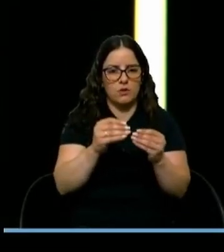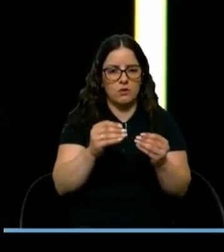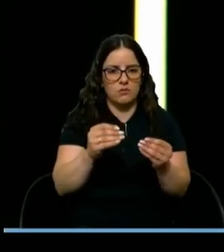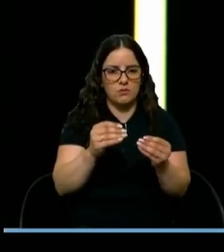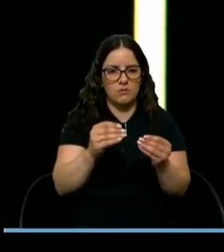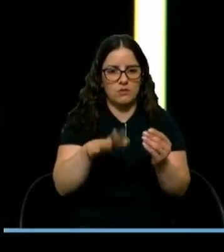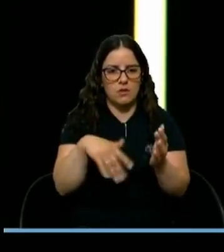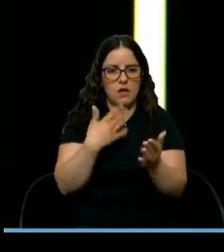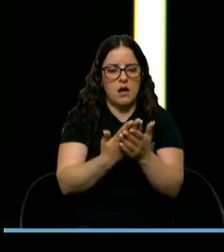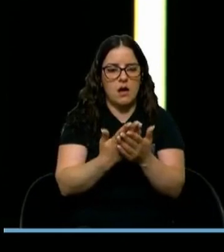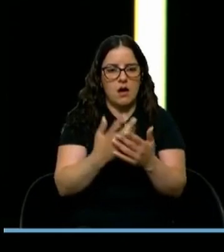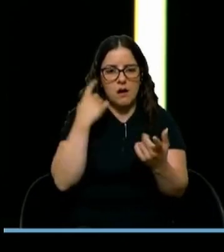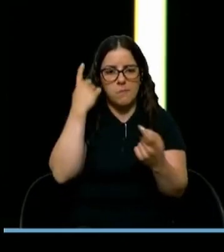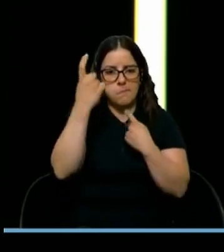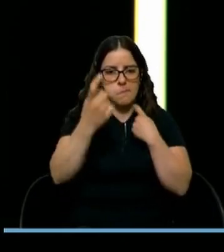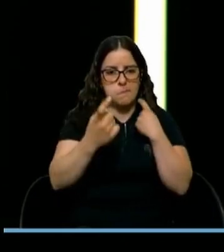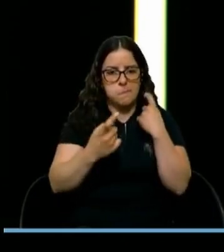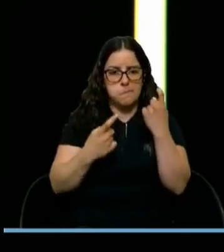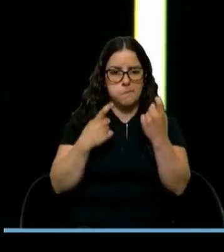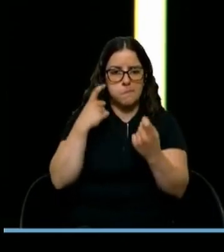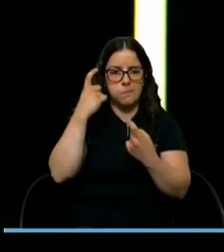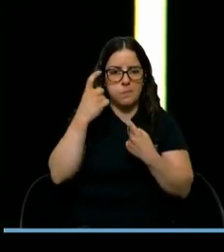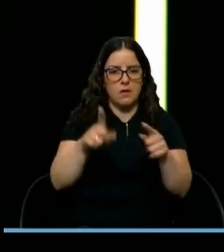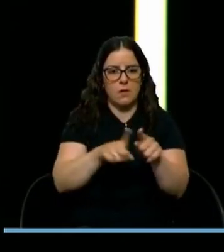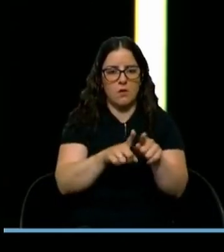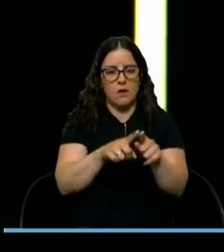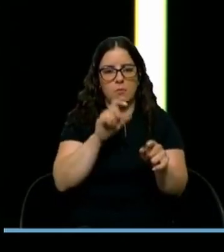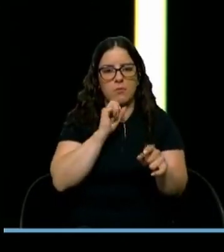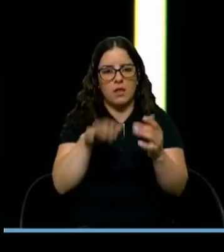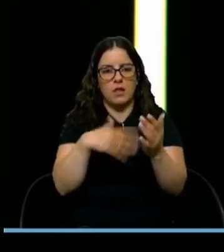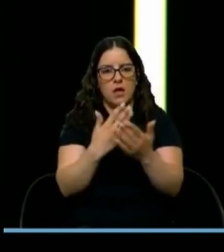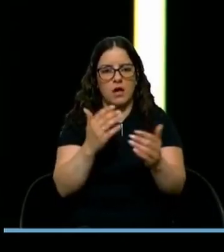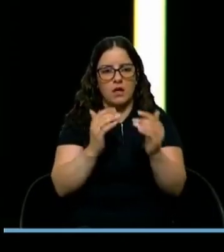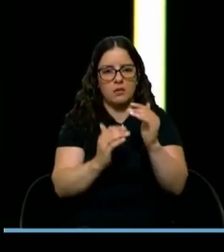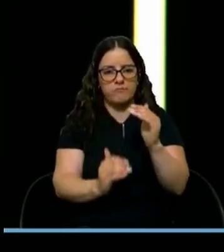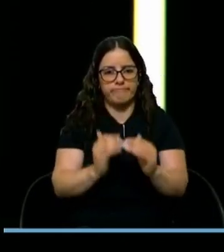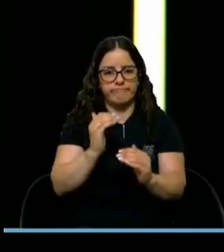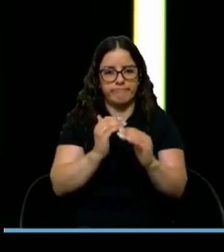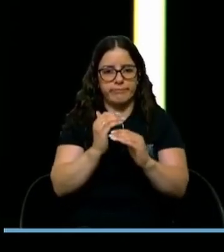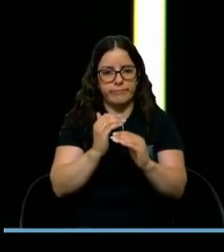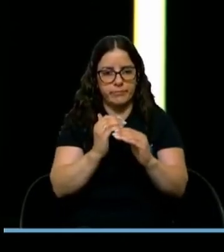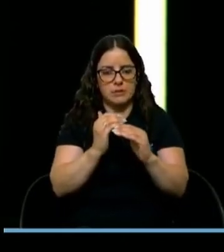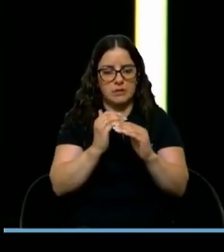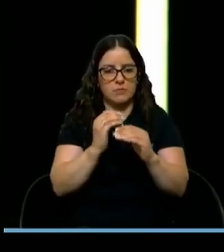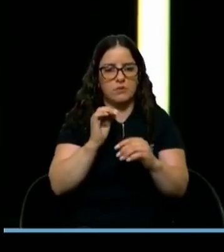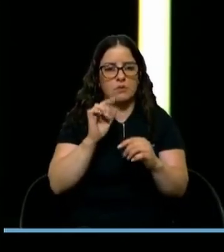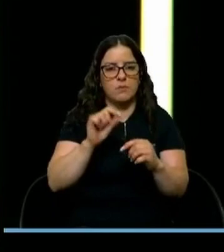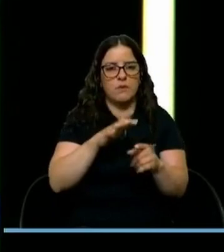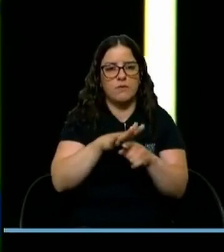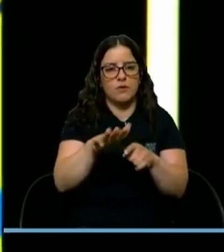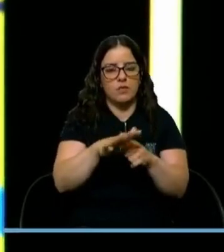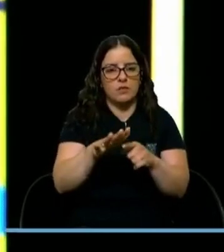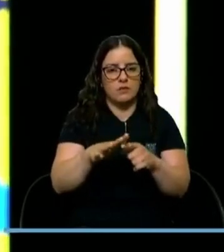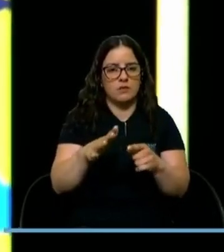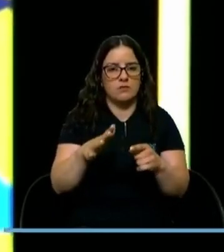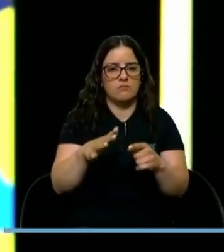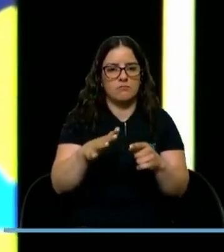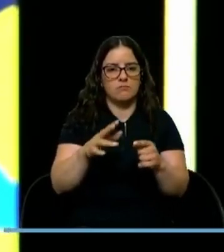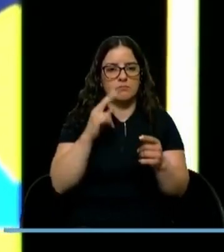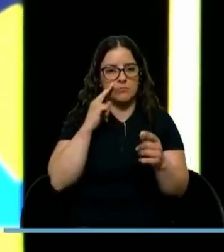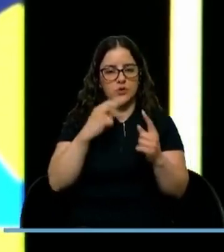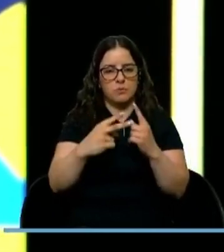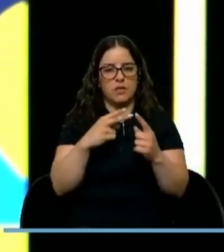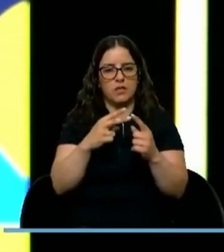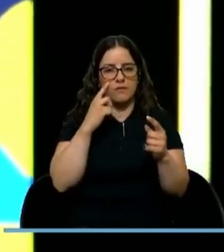Deixo-vos pensar o que é que isso pode dar como equilíbrio e como impacto do ponto de vista de um posicionamento estratégico